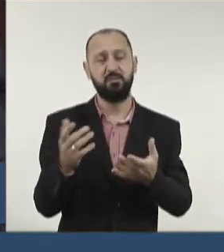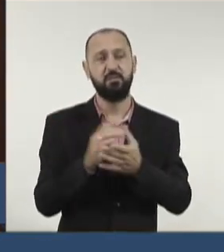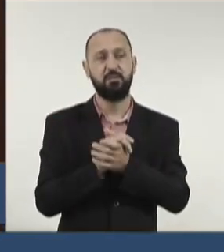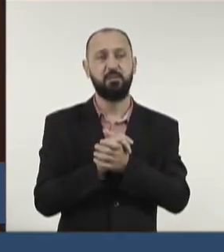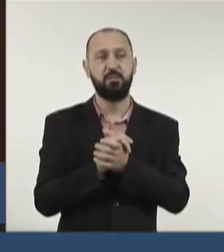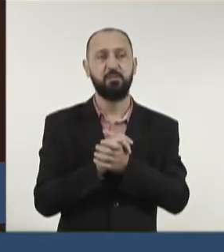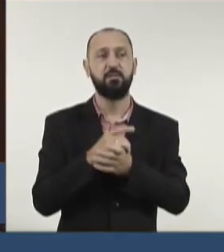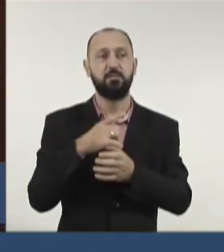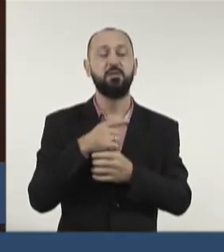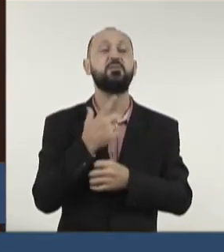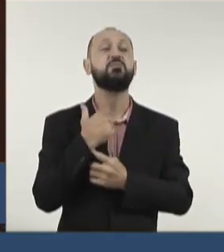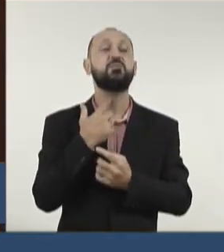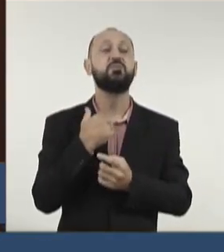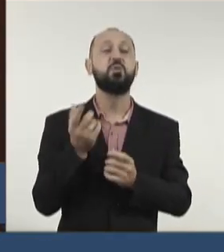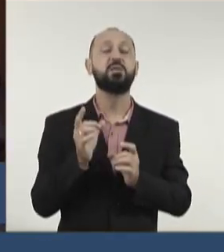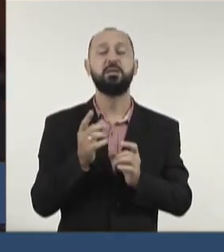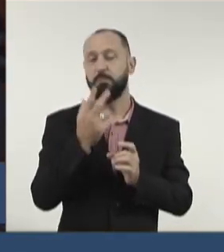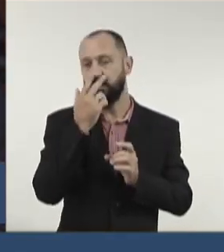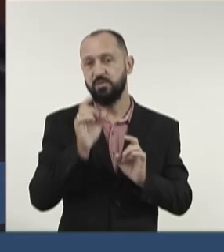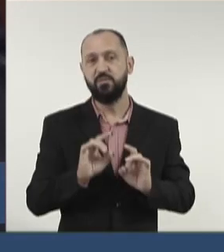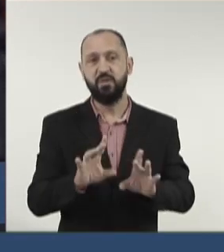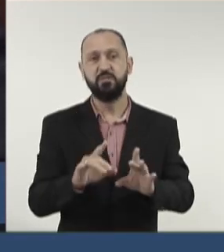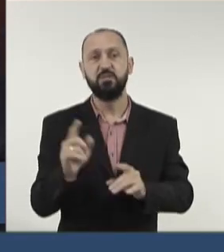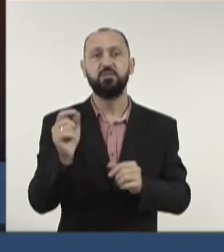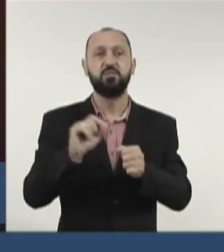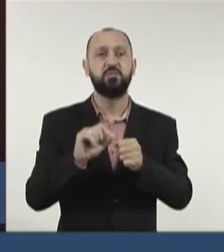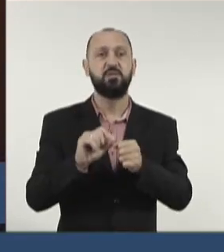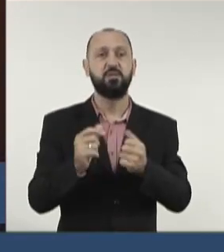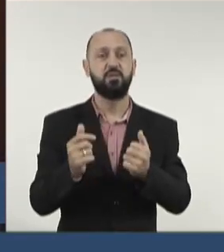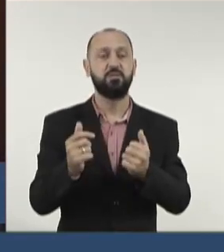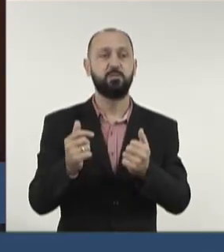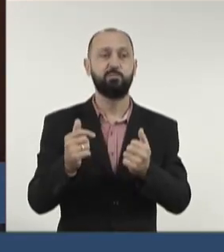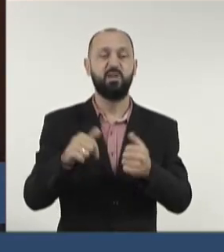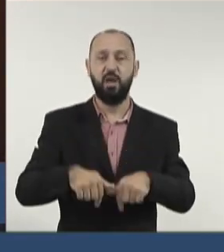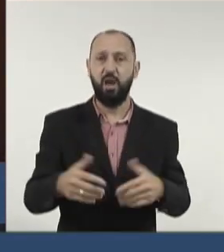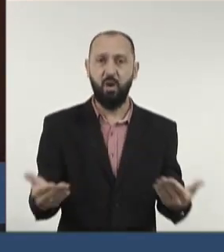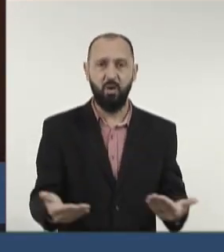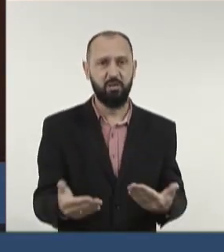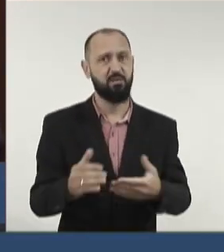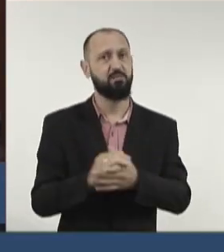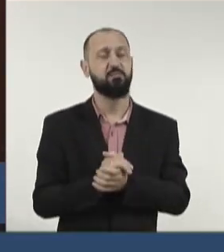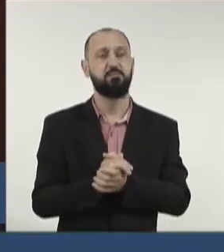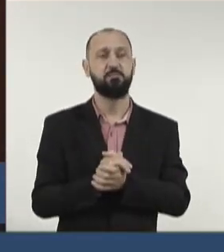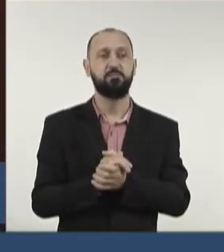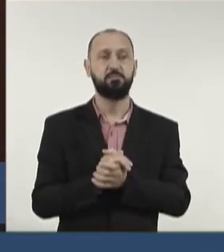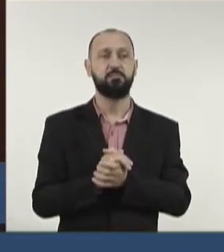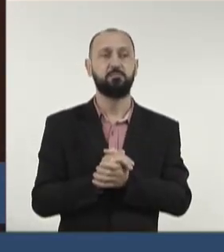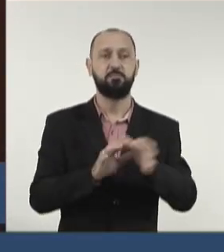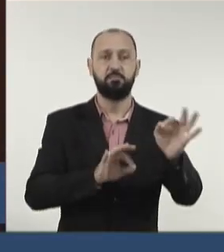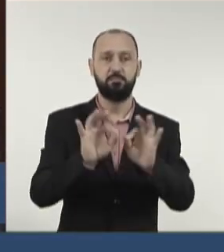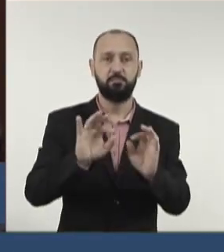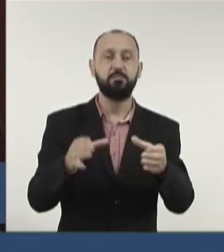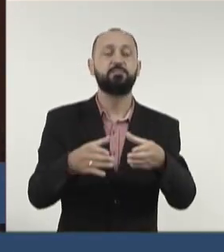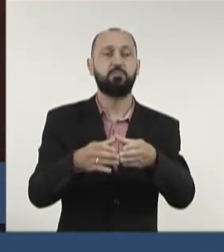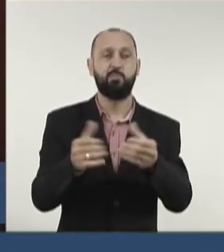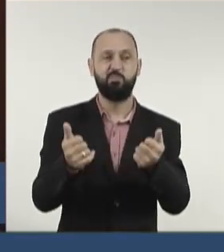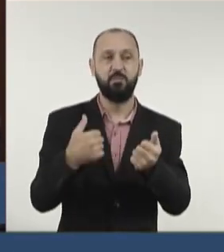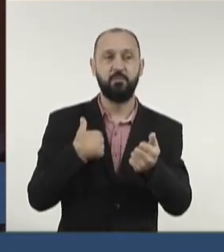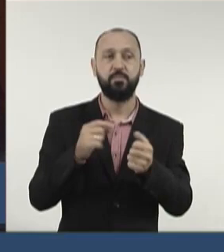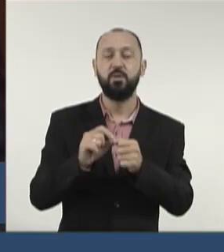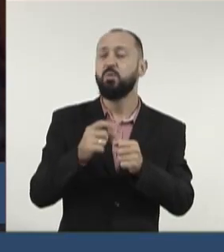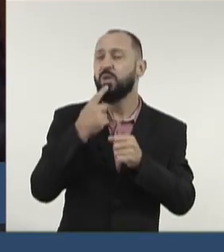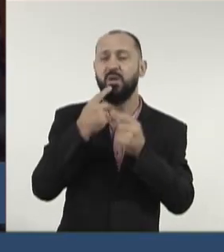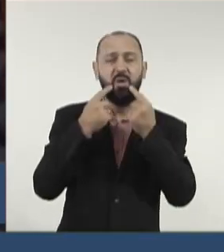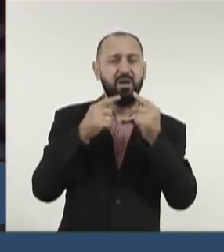uma boa vontade vendida que não está sendo entregue a essa casa. Montou-se uma comissão, e eu não quero